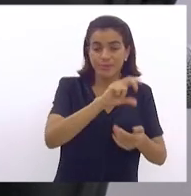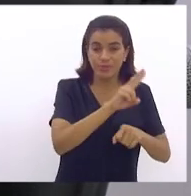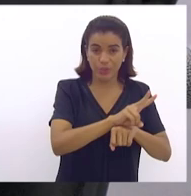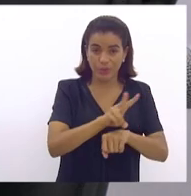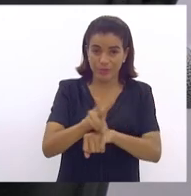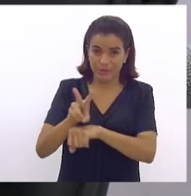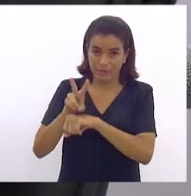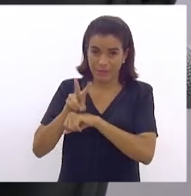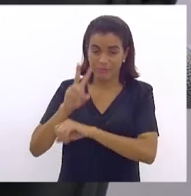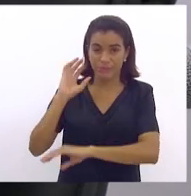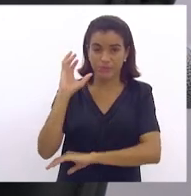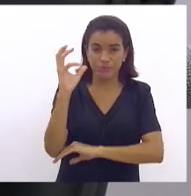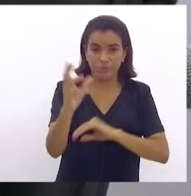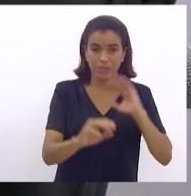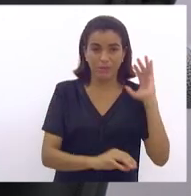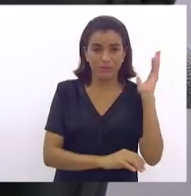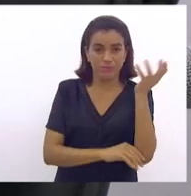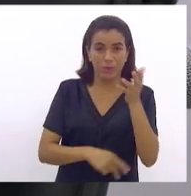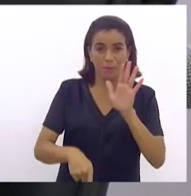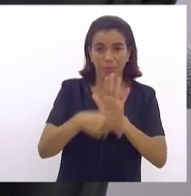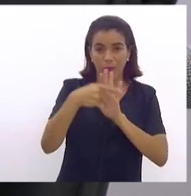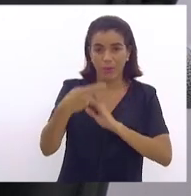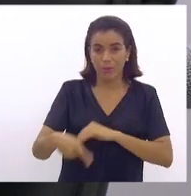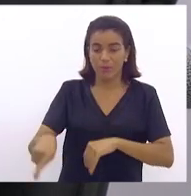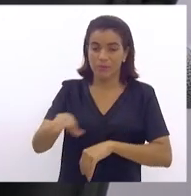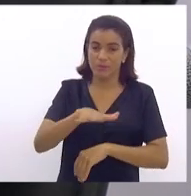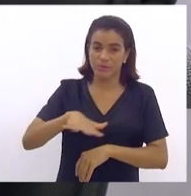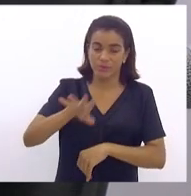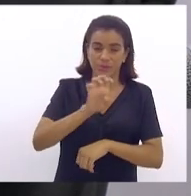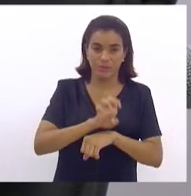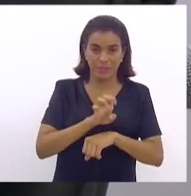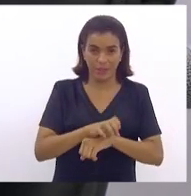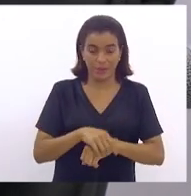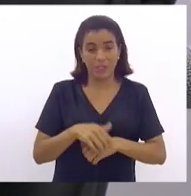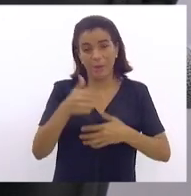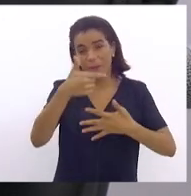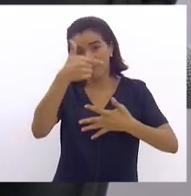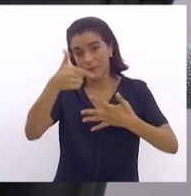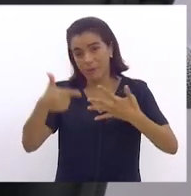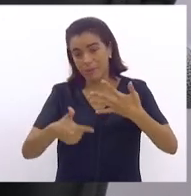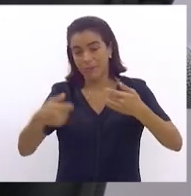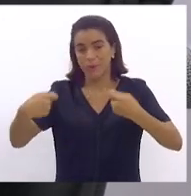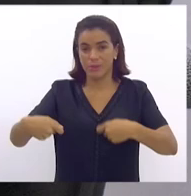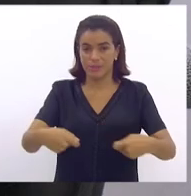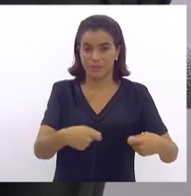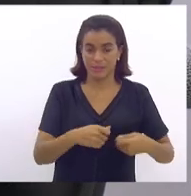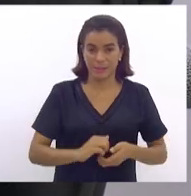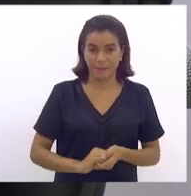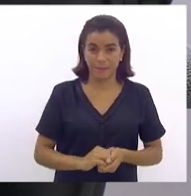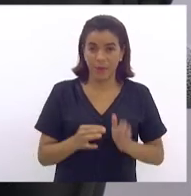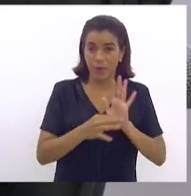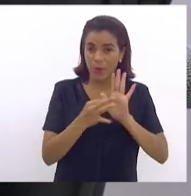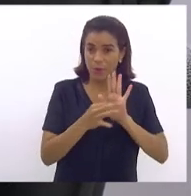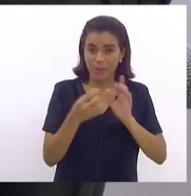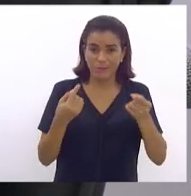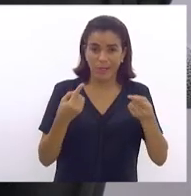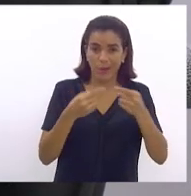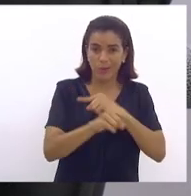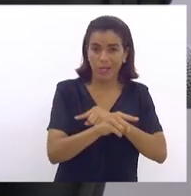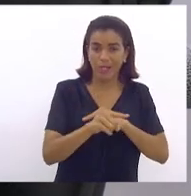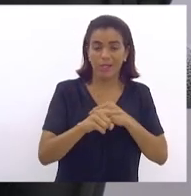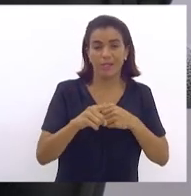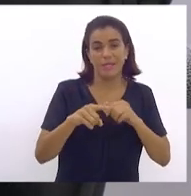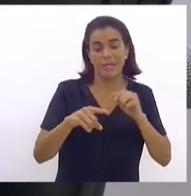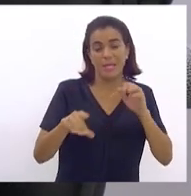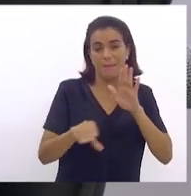representativo dos ecossistemas originais do espaço territorial do Estado e dá outras providências. O parecer é contrário às emendas